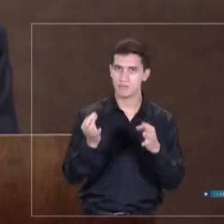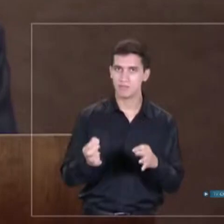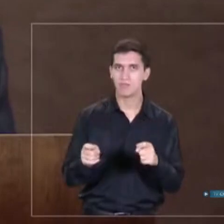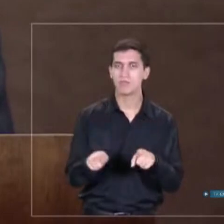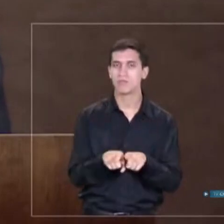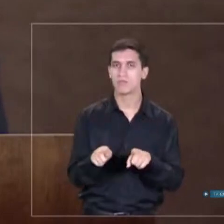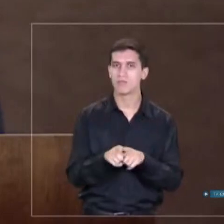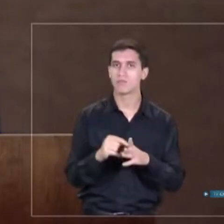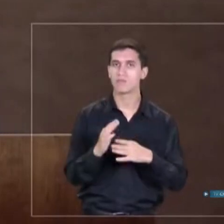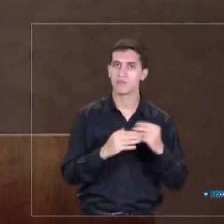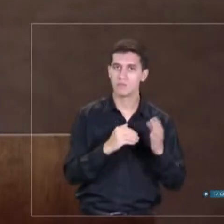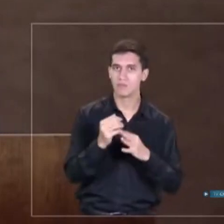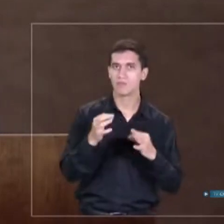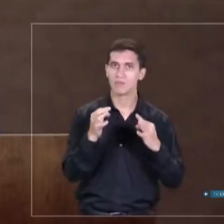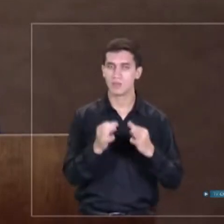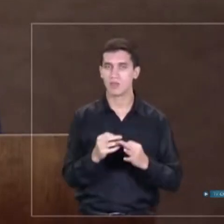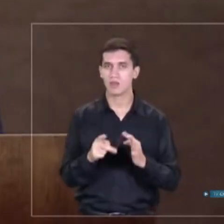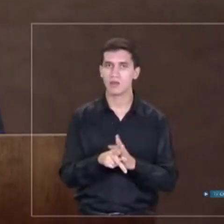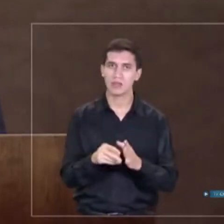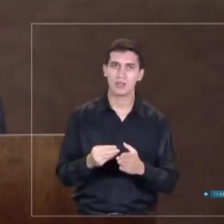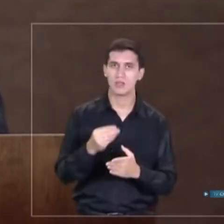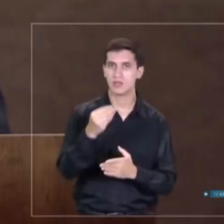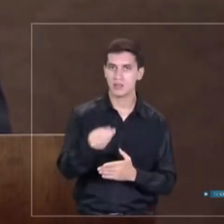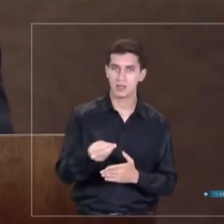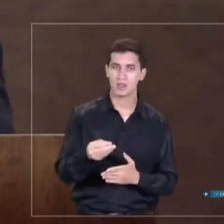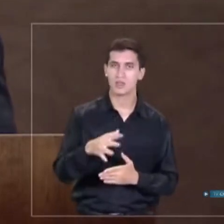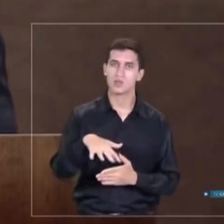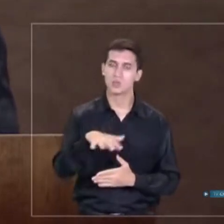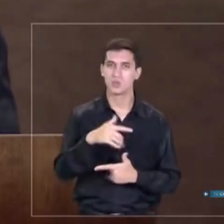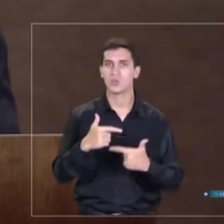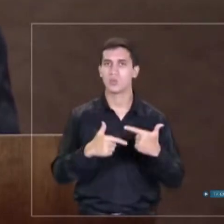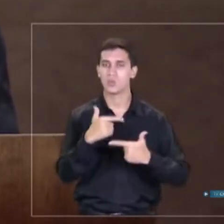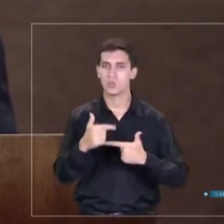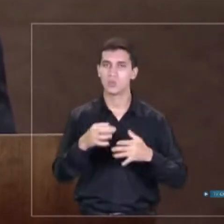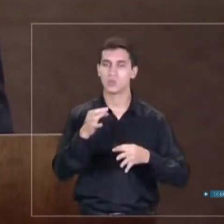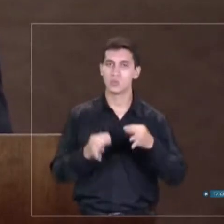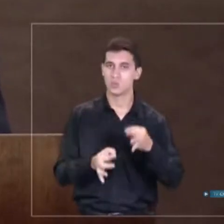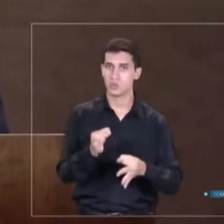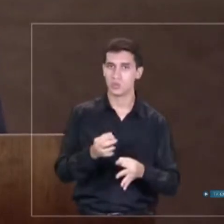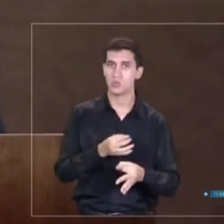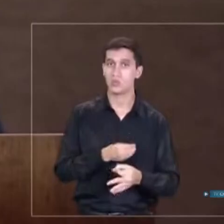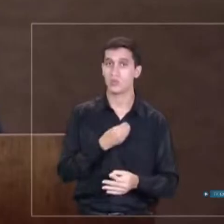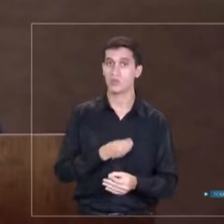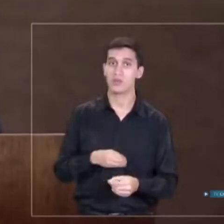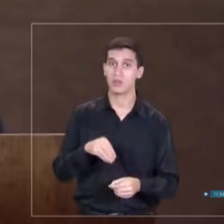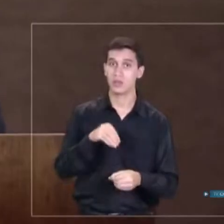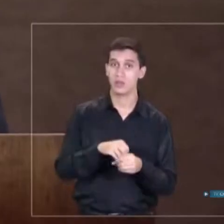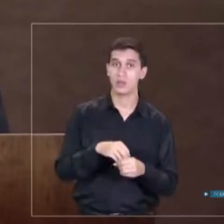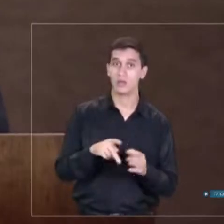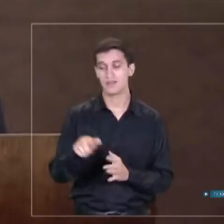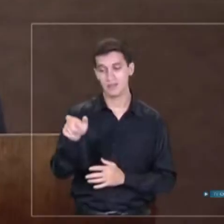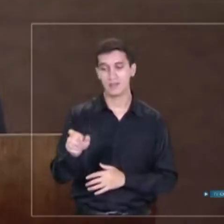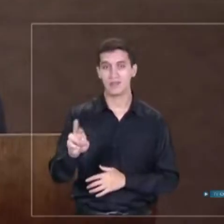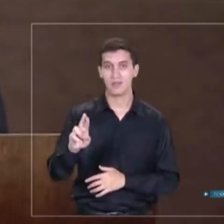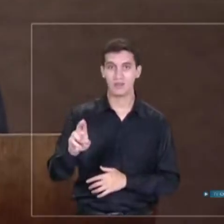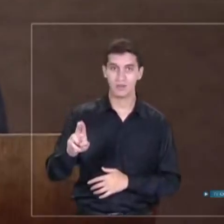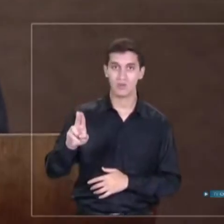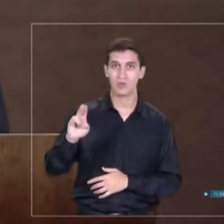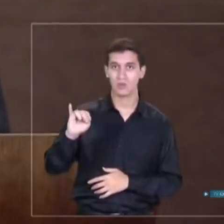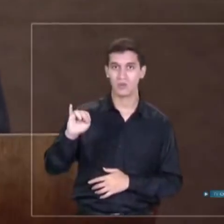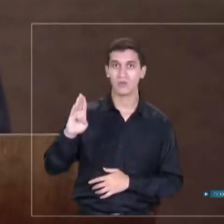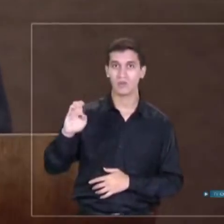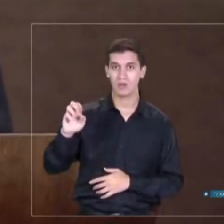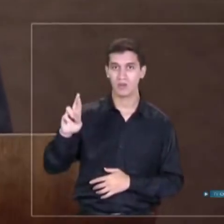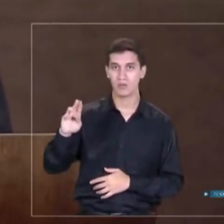eficiência na entrega da prestação jurisdicional presente advertência de Rui Barbosa de